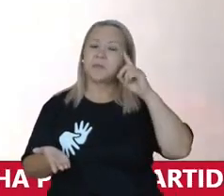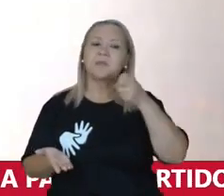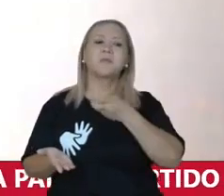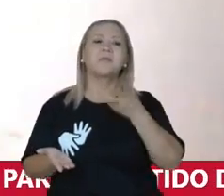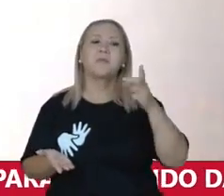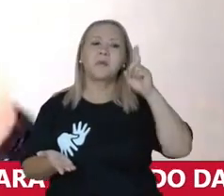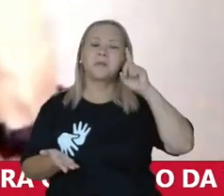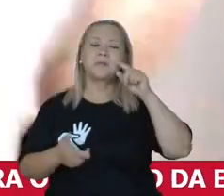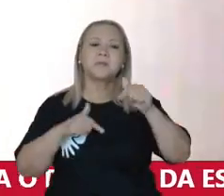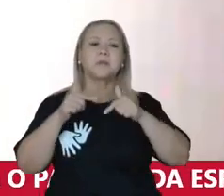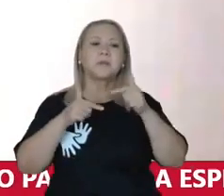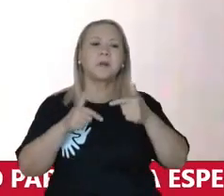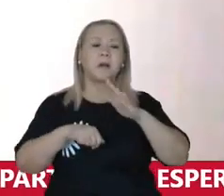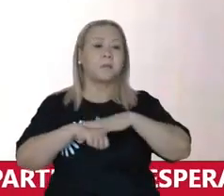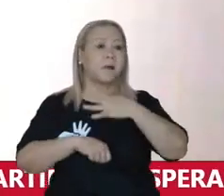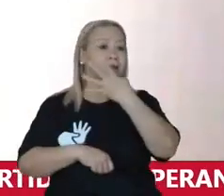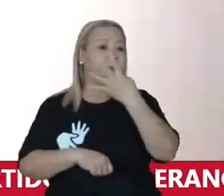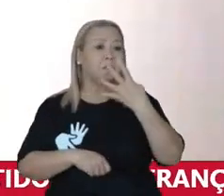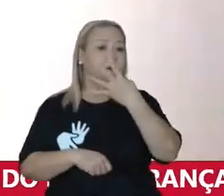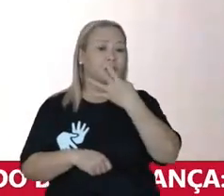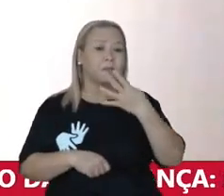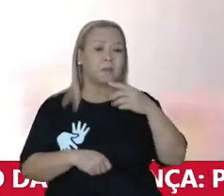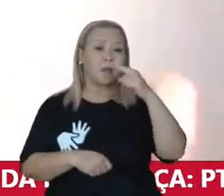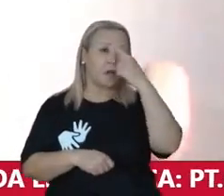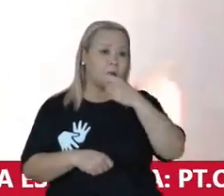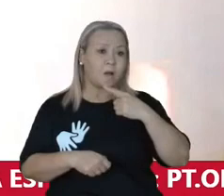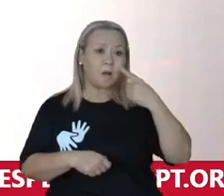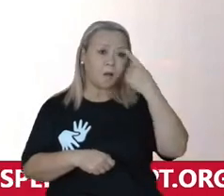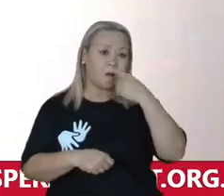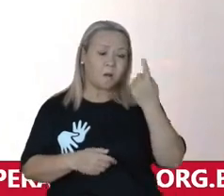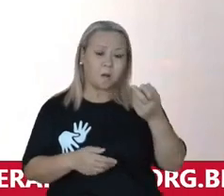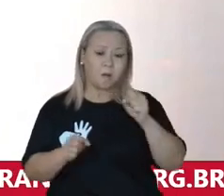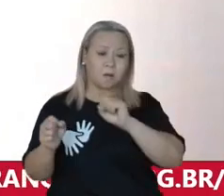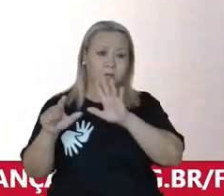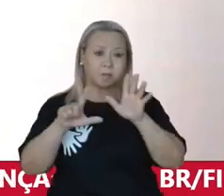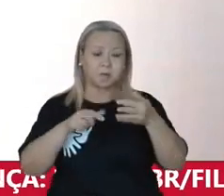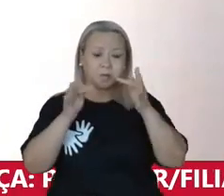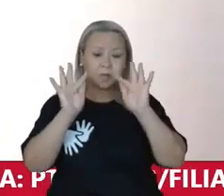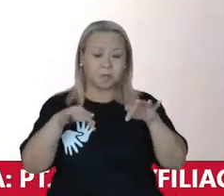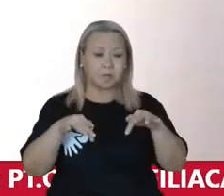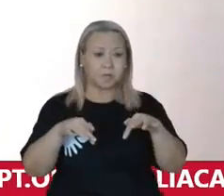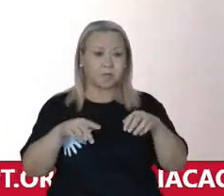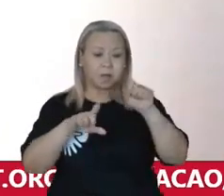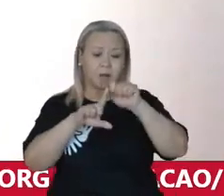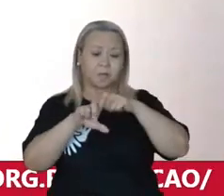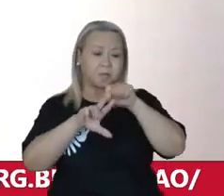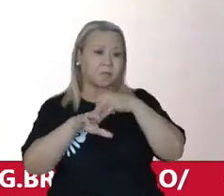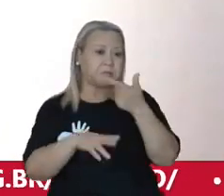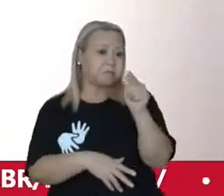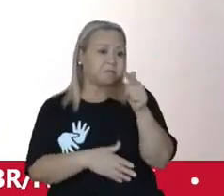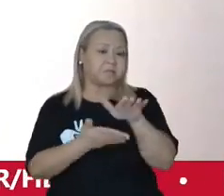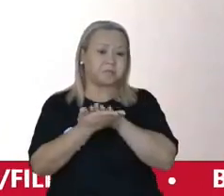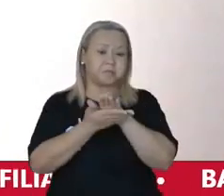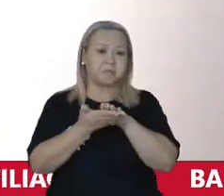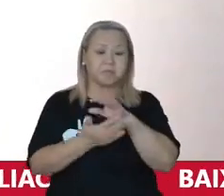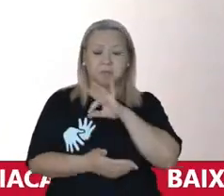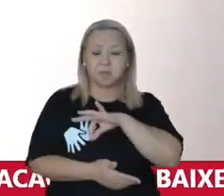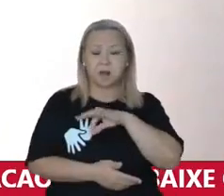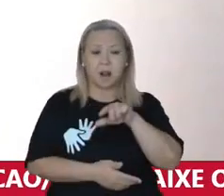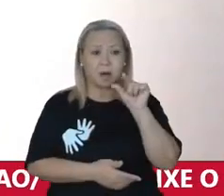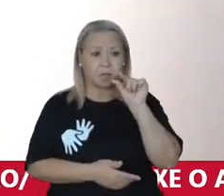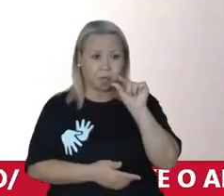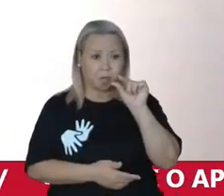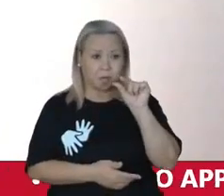muito mais do que 44 horas semanais e chega no final do mês você não tem o suficiente para sobreviver, né?